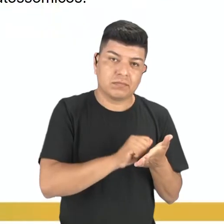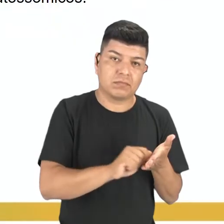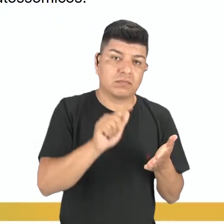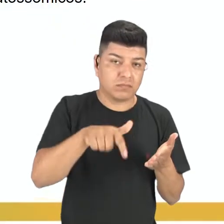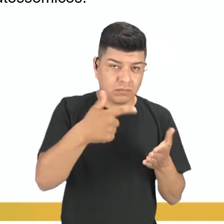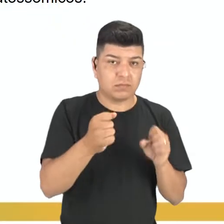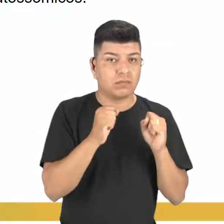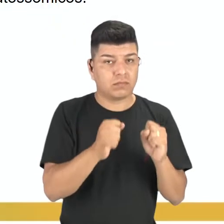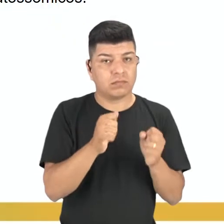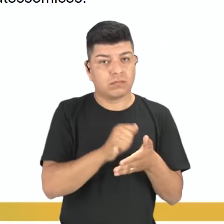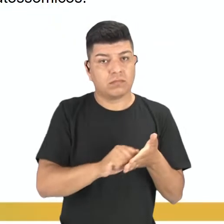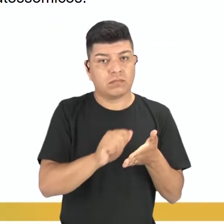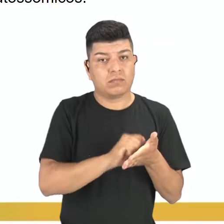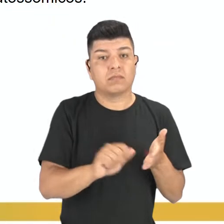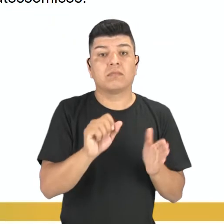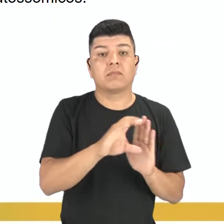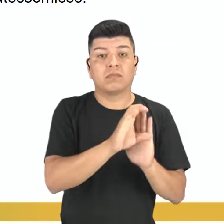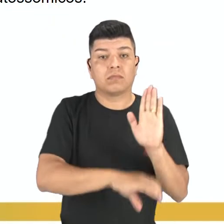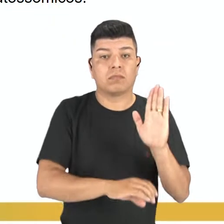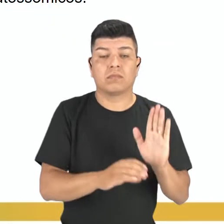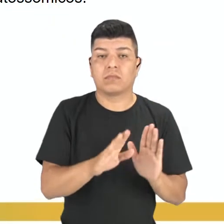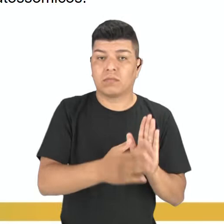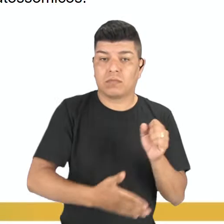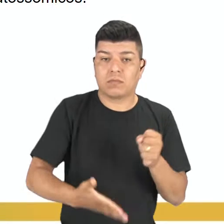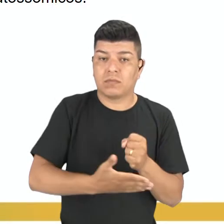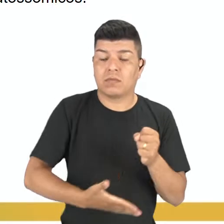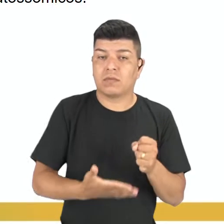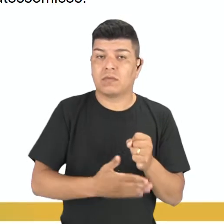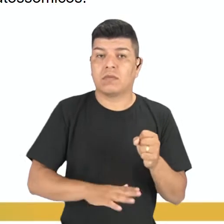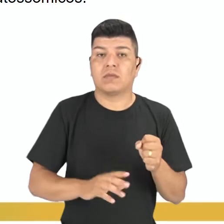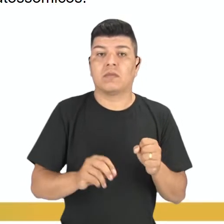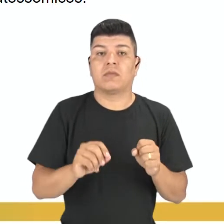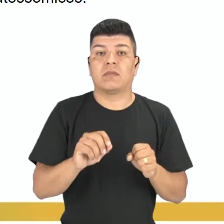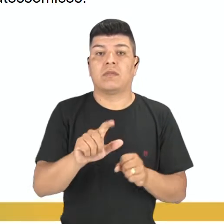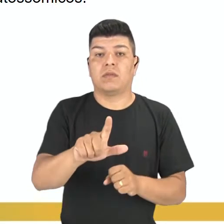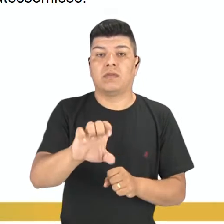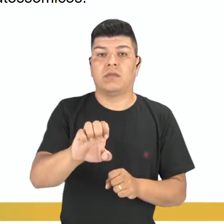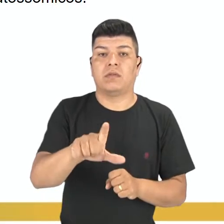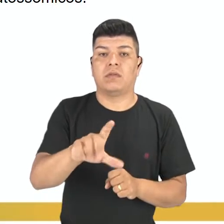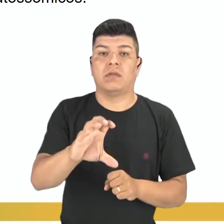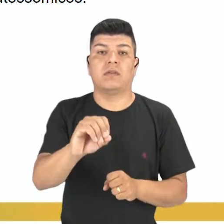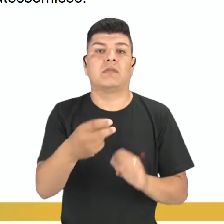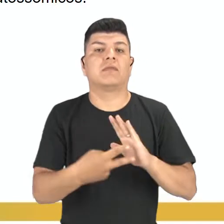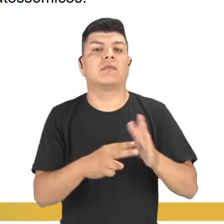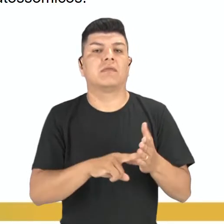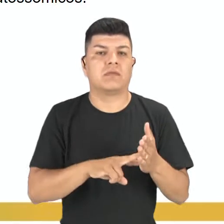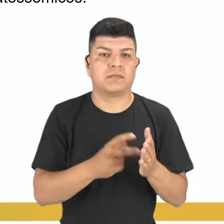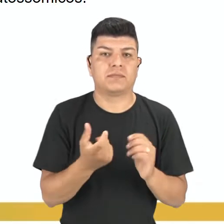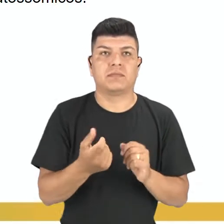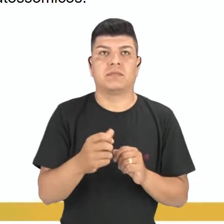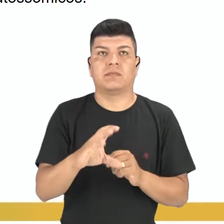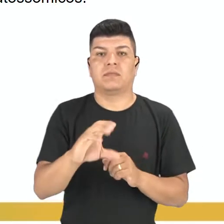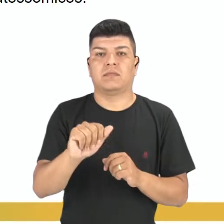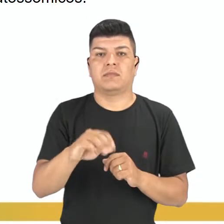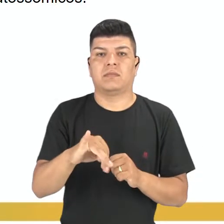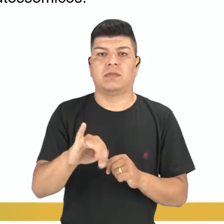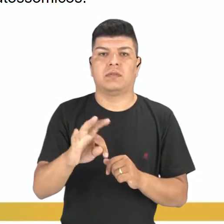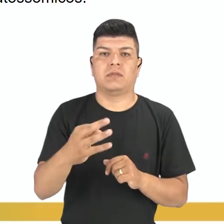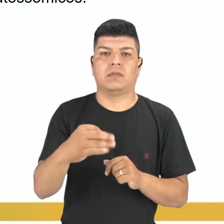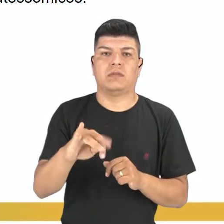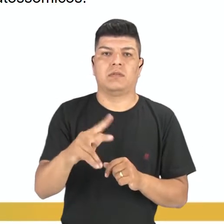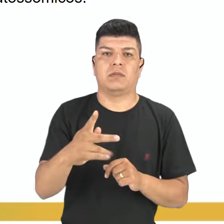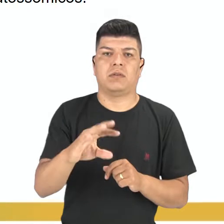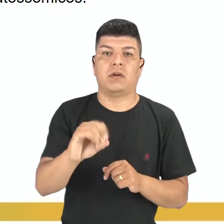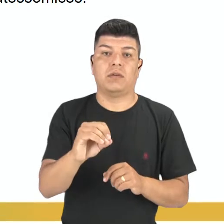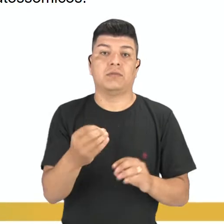podem copiar Em outro momento os conceitos básicos Genésio então por exemplo o que é um Alelo tá o que é um cariótipo o que